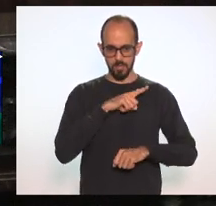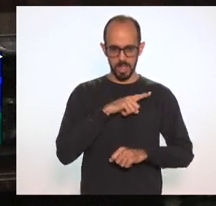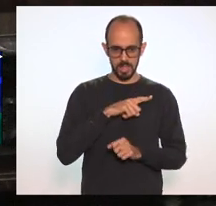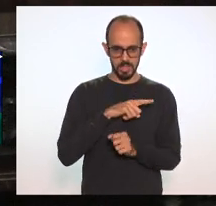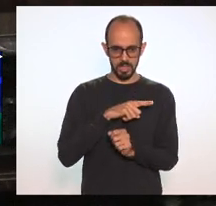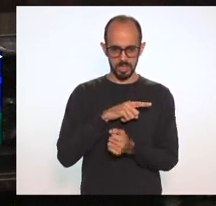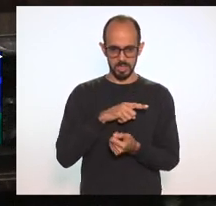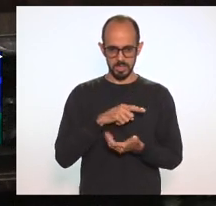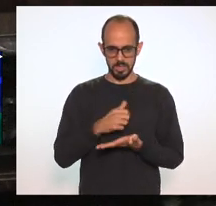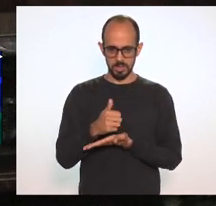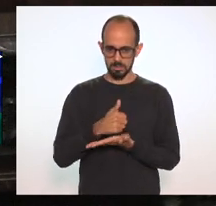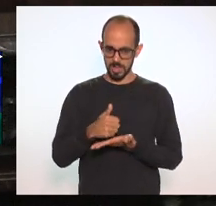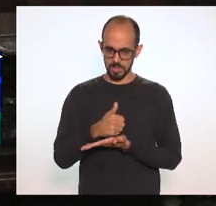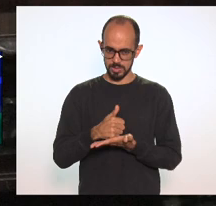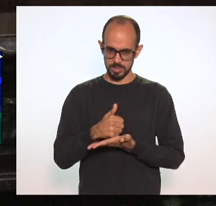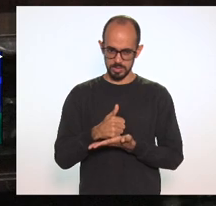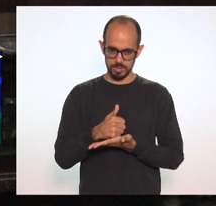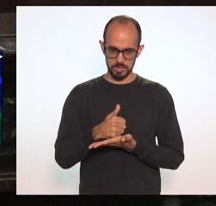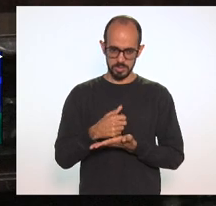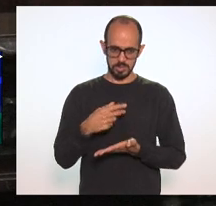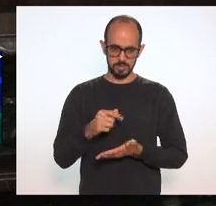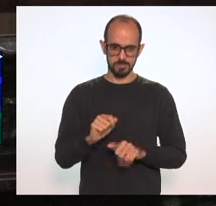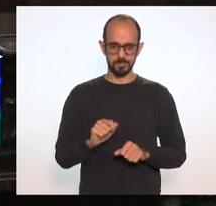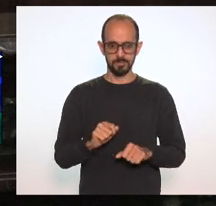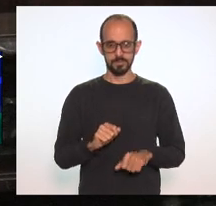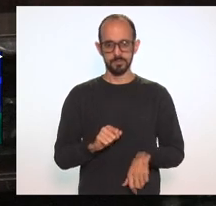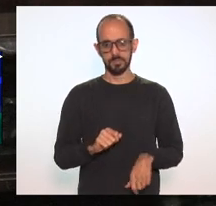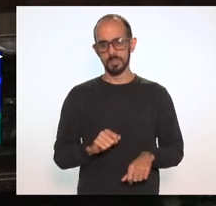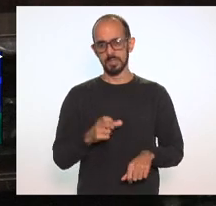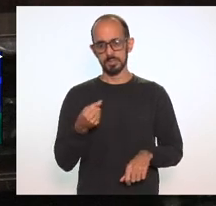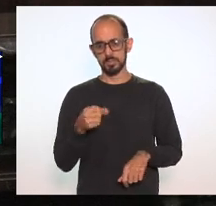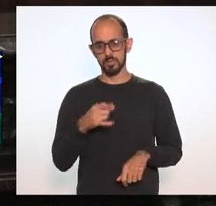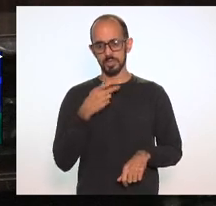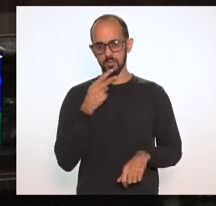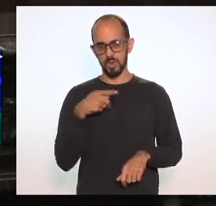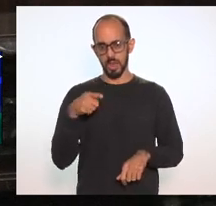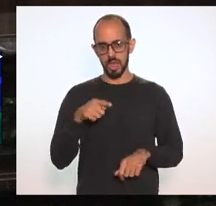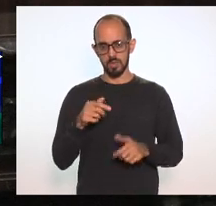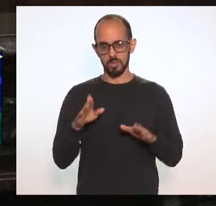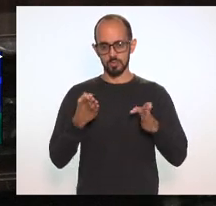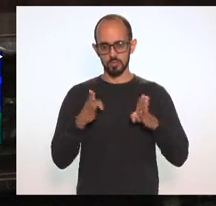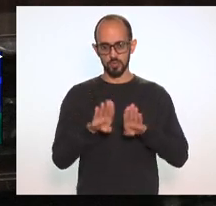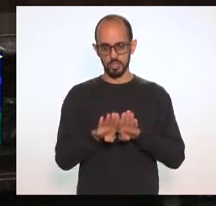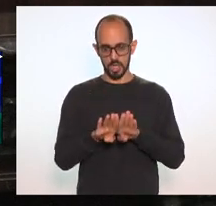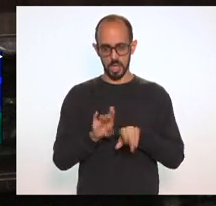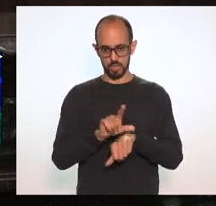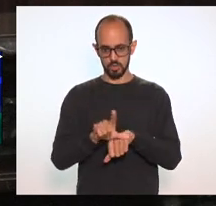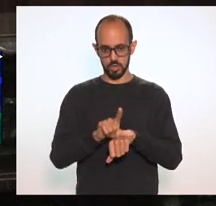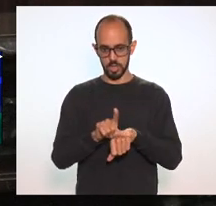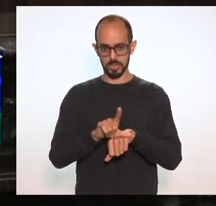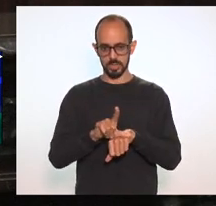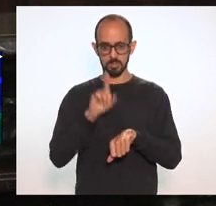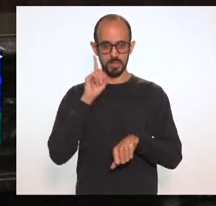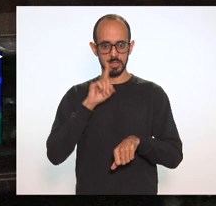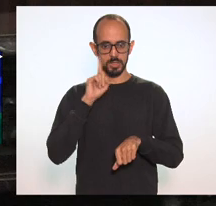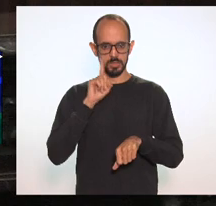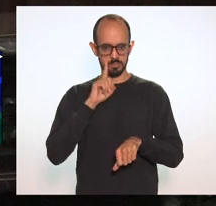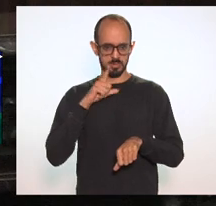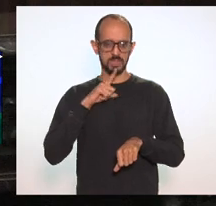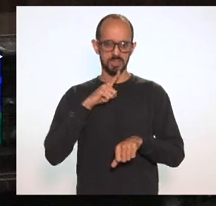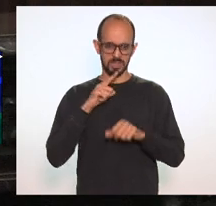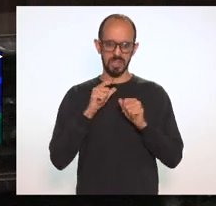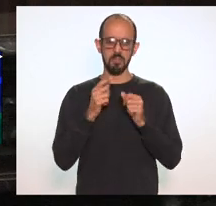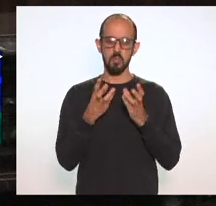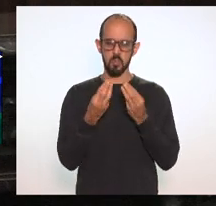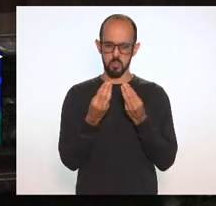raíz dramático se você disser o seguinte vamos fechar as lojas Americanas porque tem muita gente é